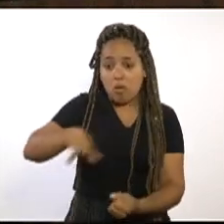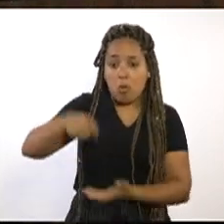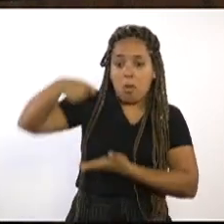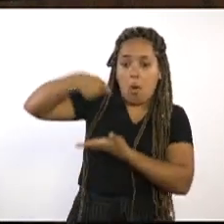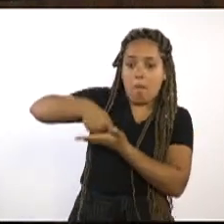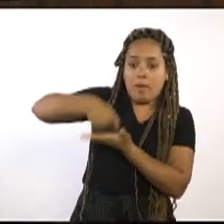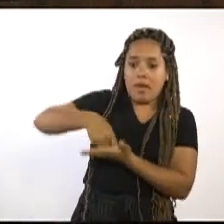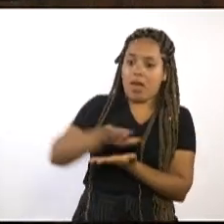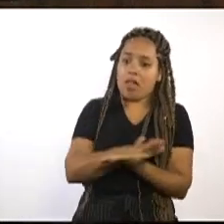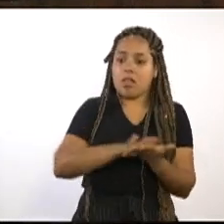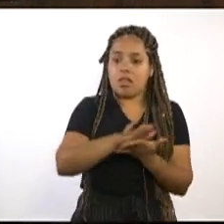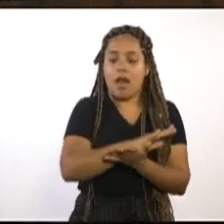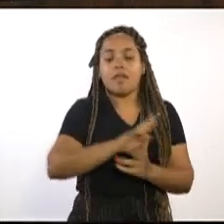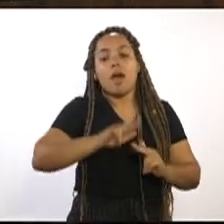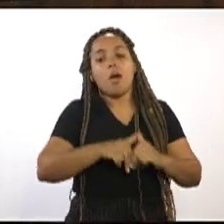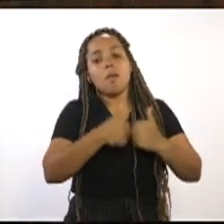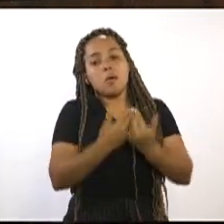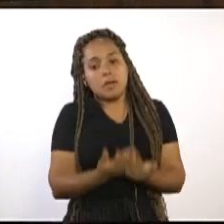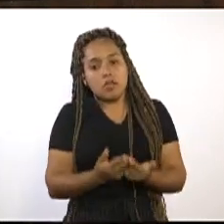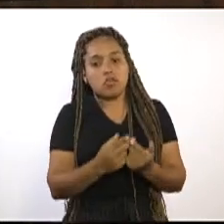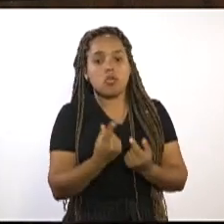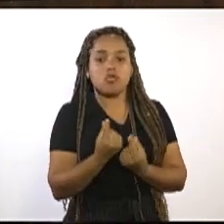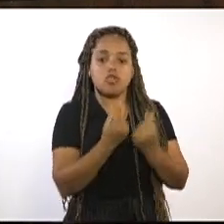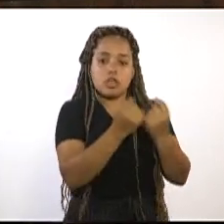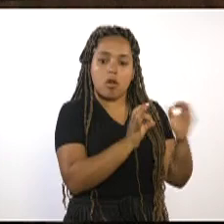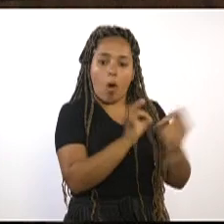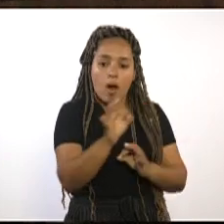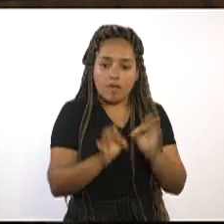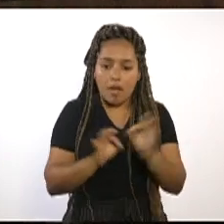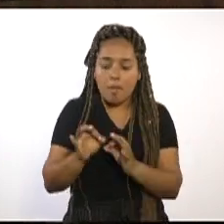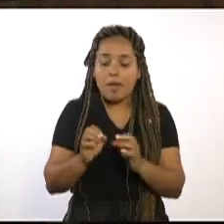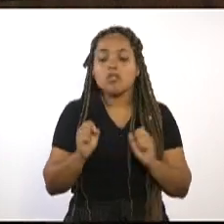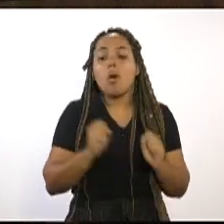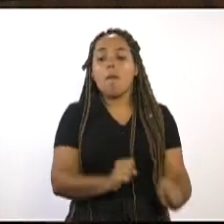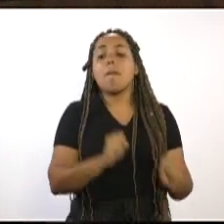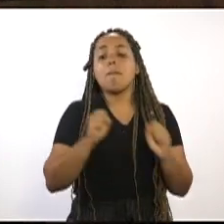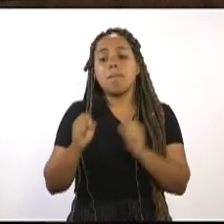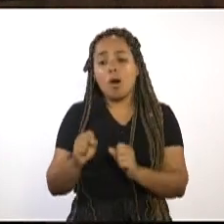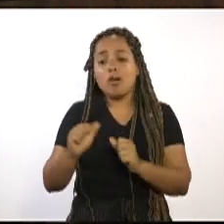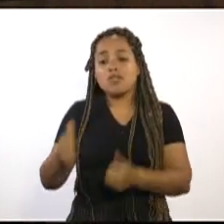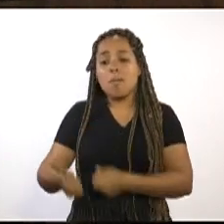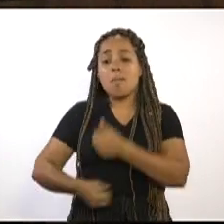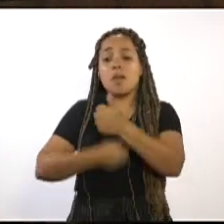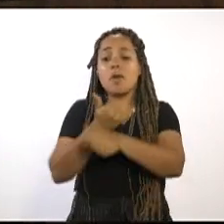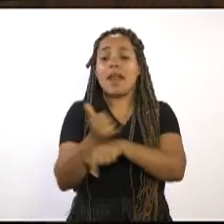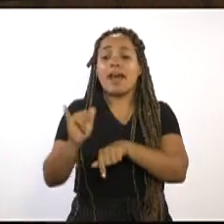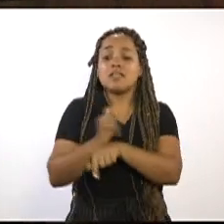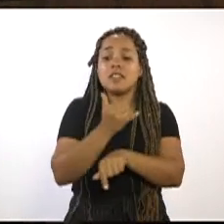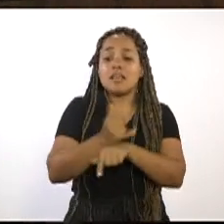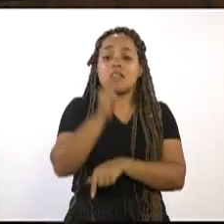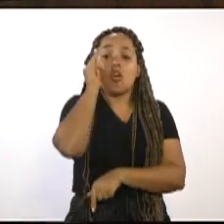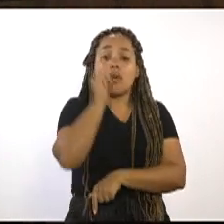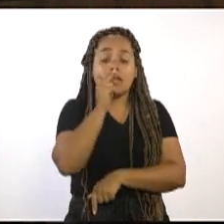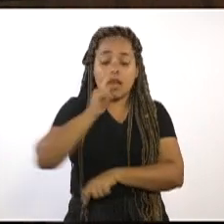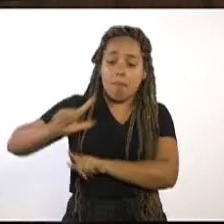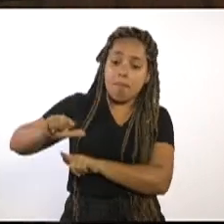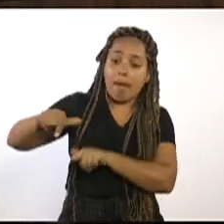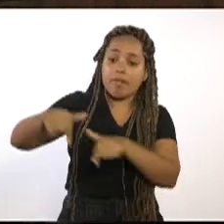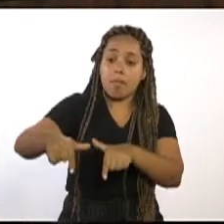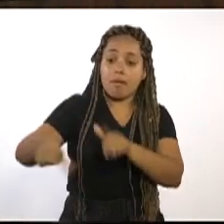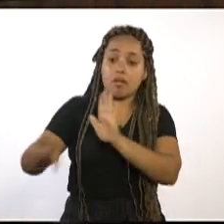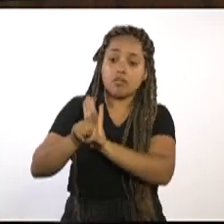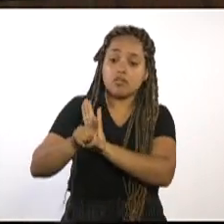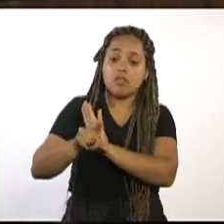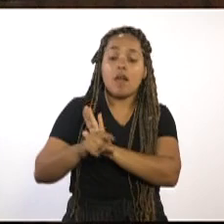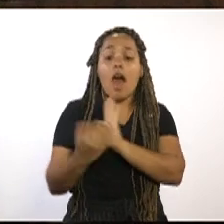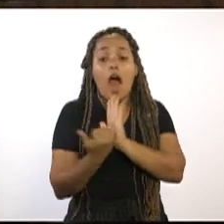impositivo pode ser um mecanismo para melhorar a participação do Poder Legislativo, aumentar o grau de respeito